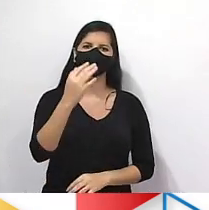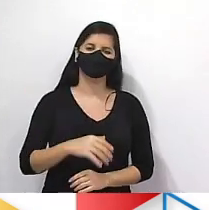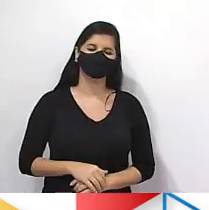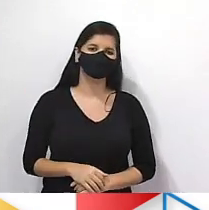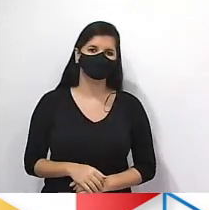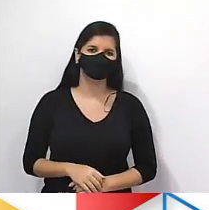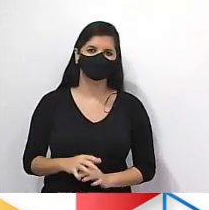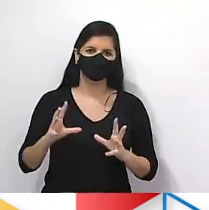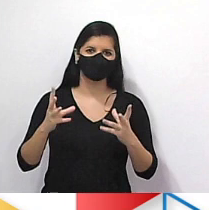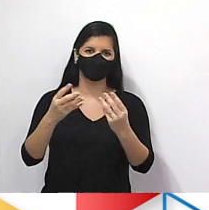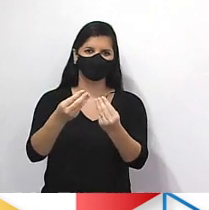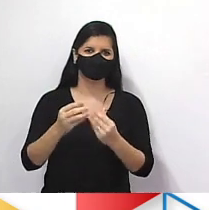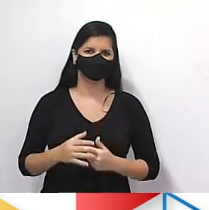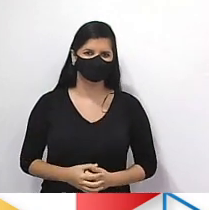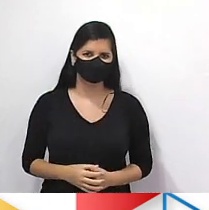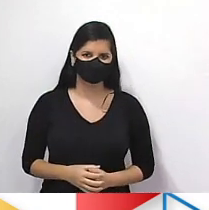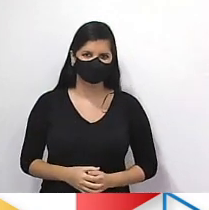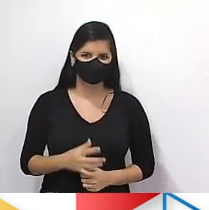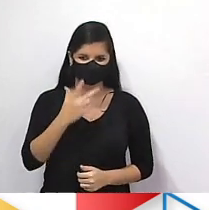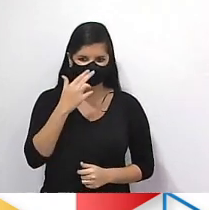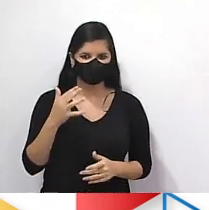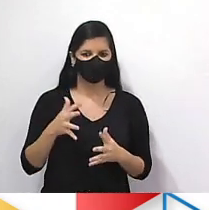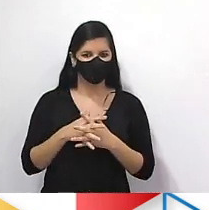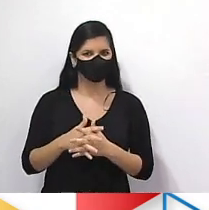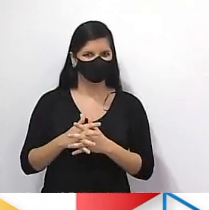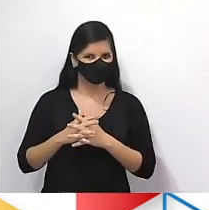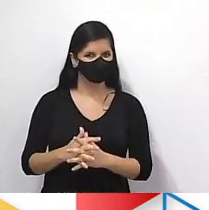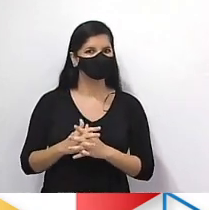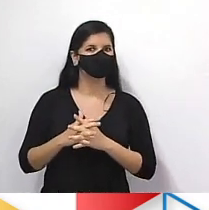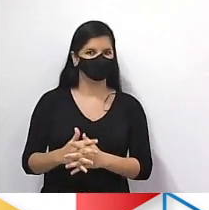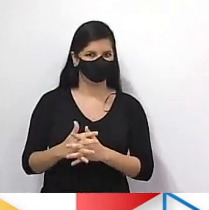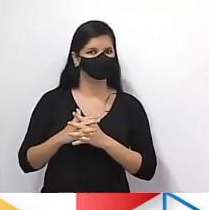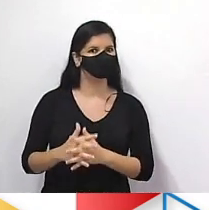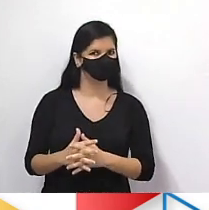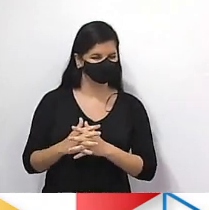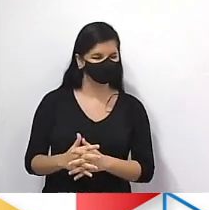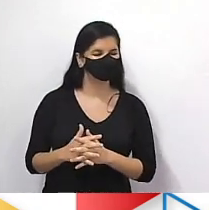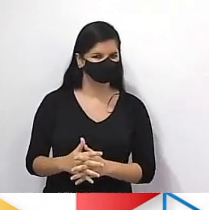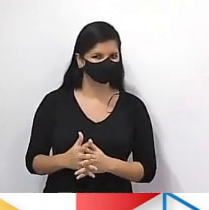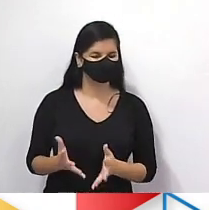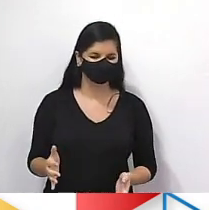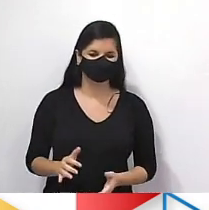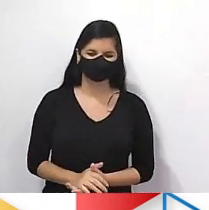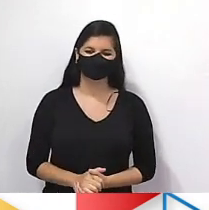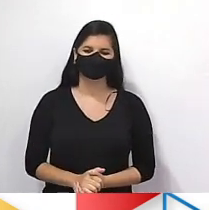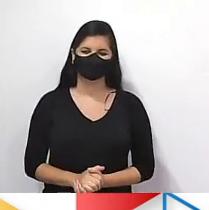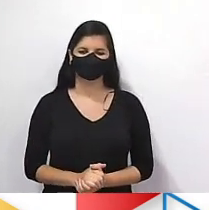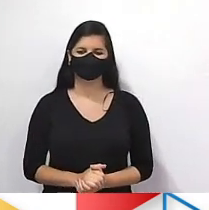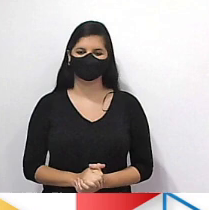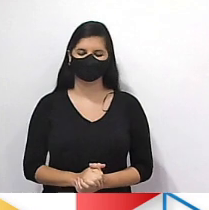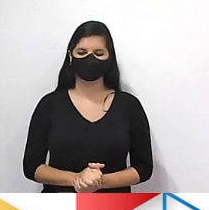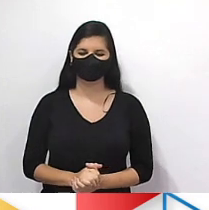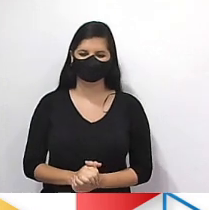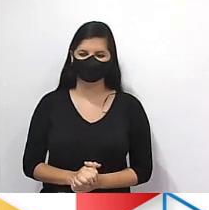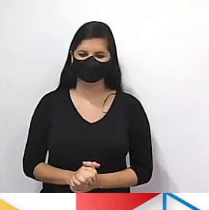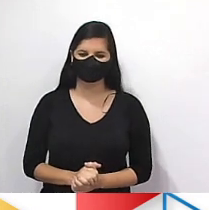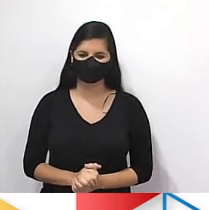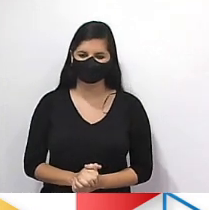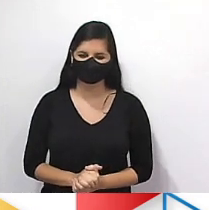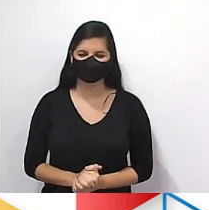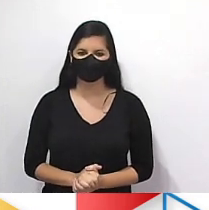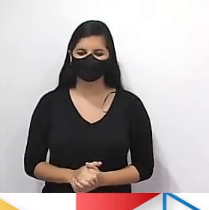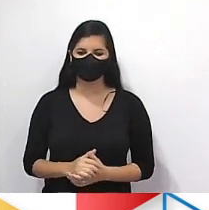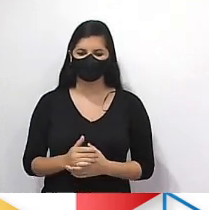total? Caramba, professor, agora complicou. Agora ficou mais gostoso para trabalhar. Presta atenção.